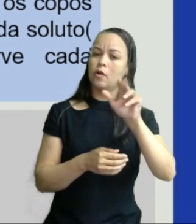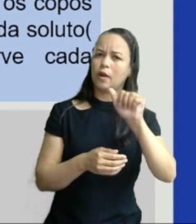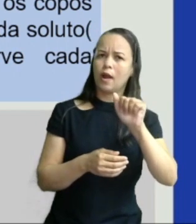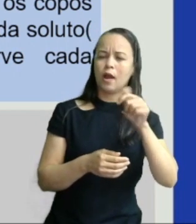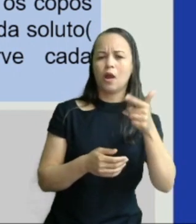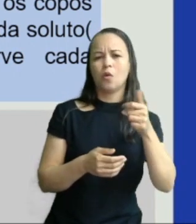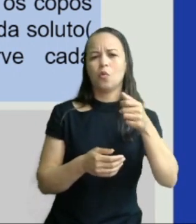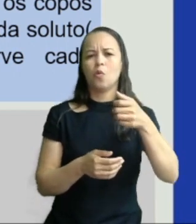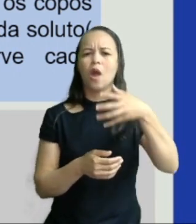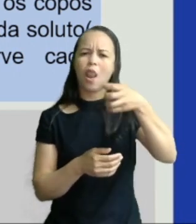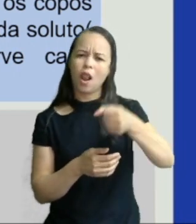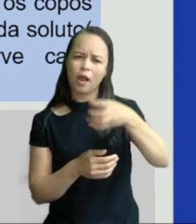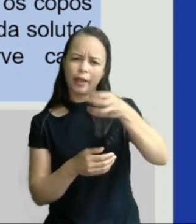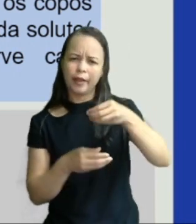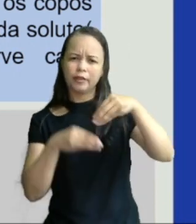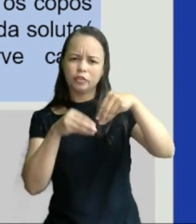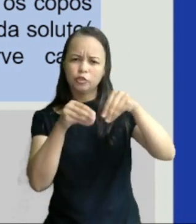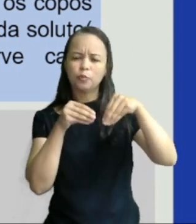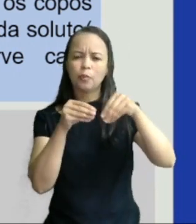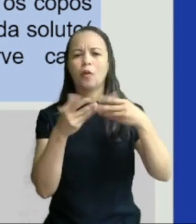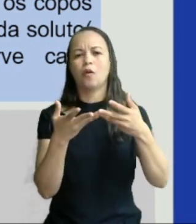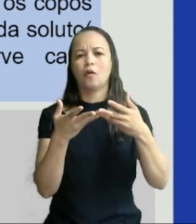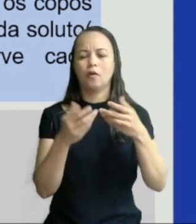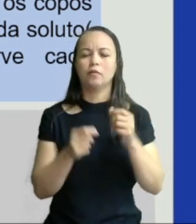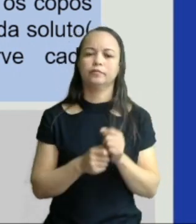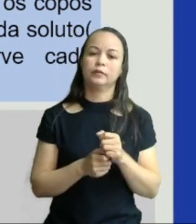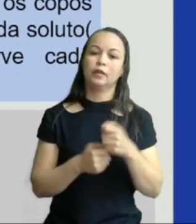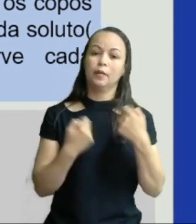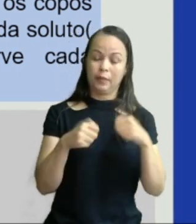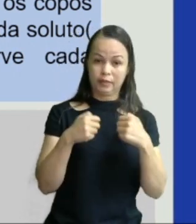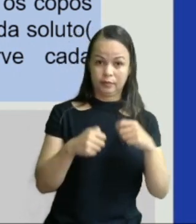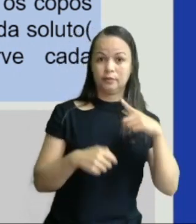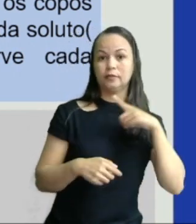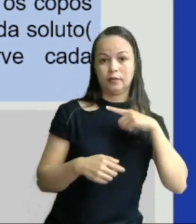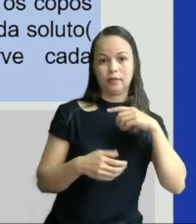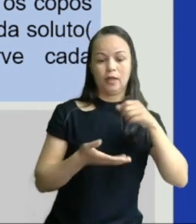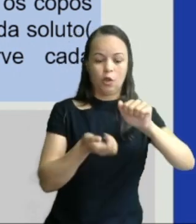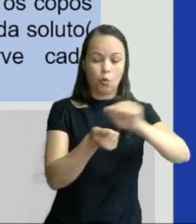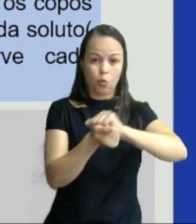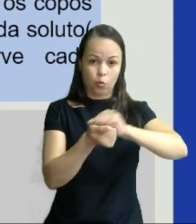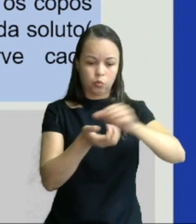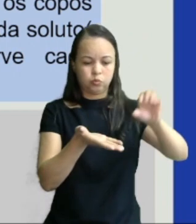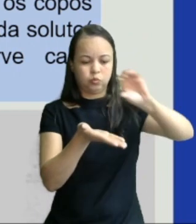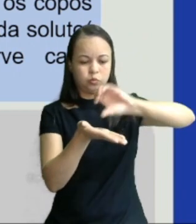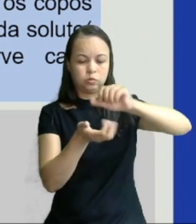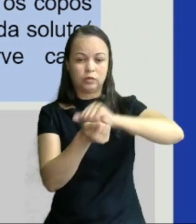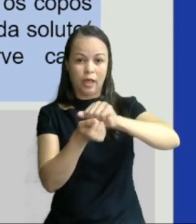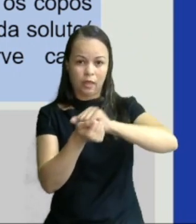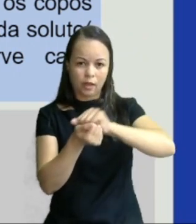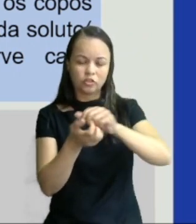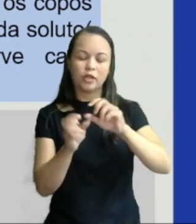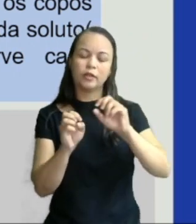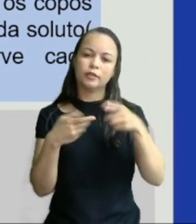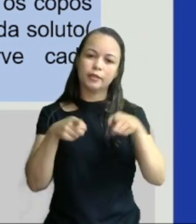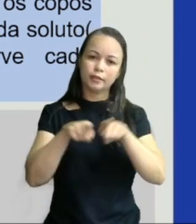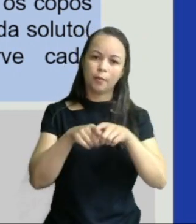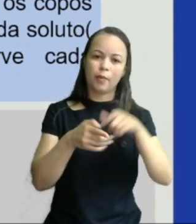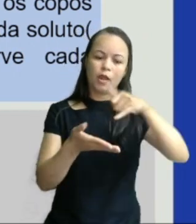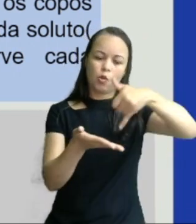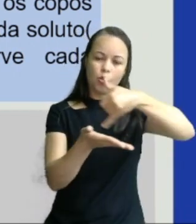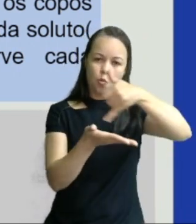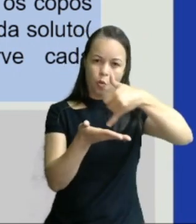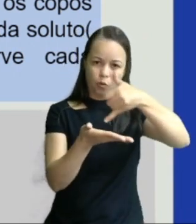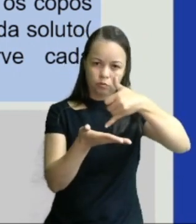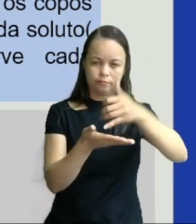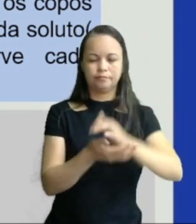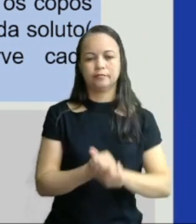farinha, o que você tiver em casa. Agora, de preferência, tem que ter o detergente e o óleo, tá certo? Aí você vai fazer o quê? Coloque a água,